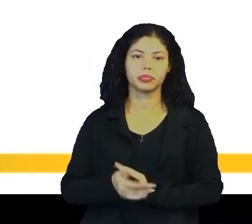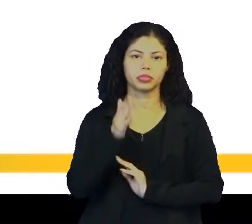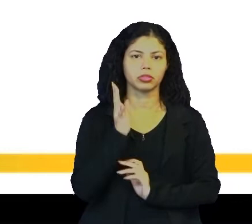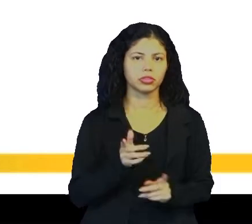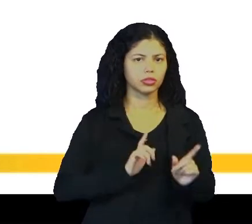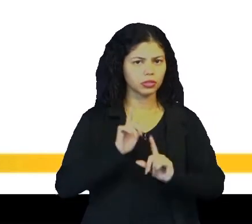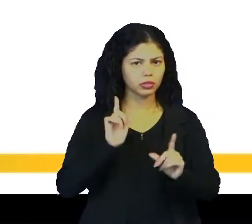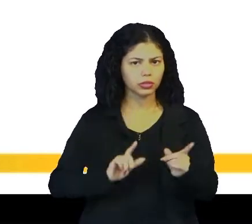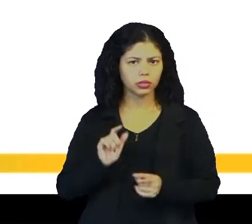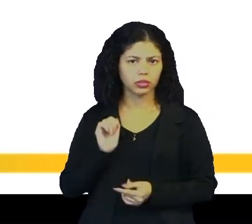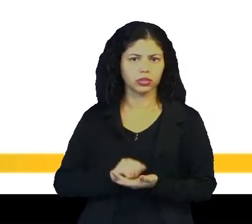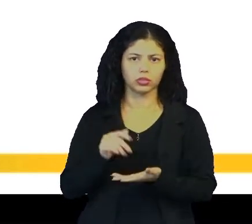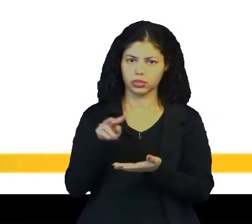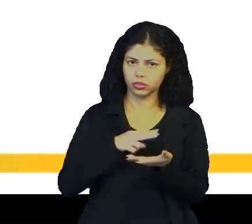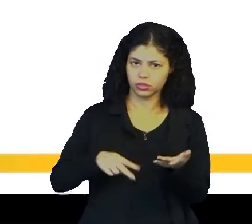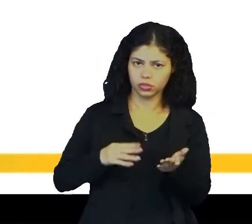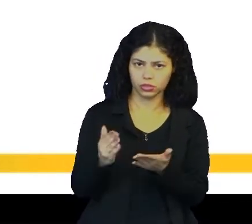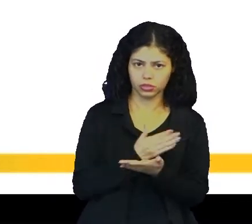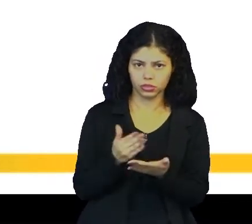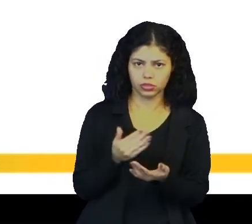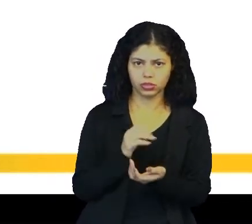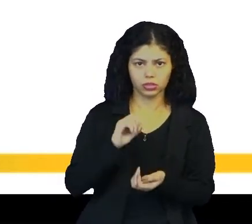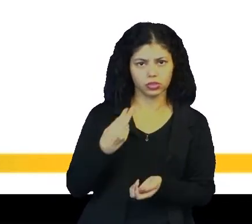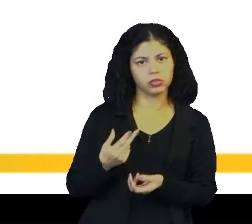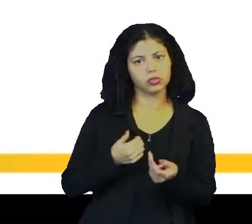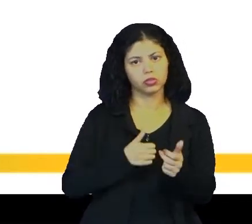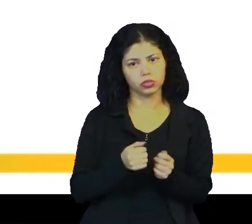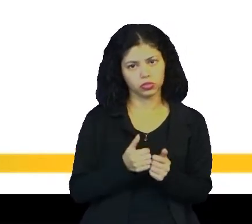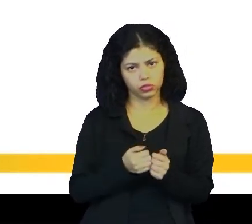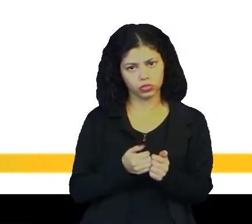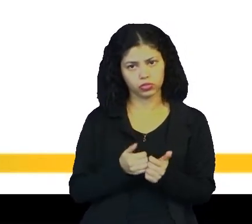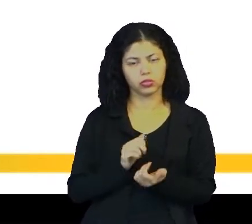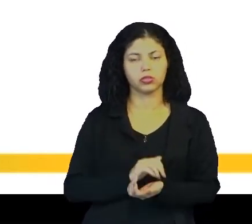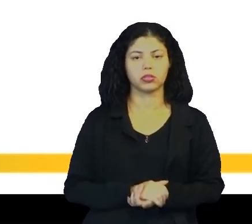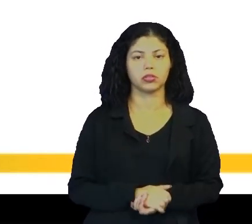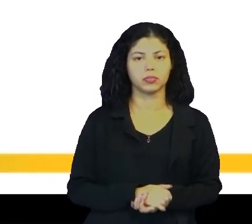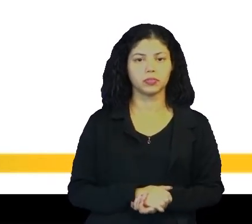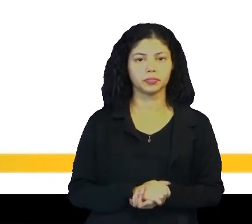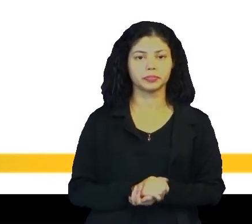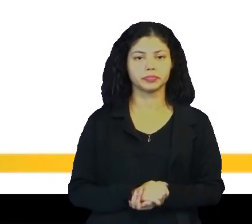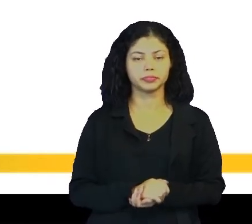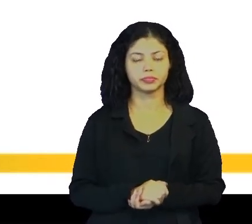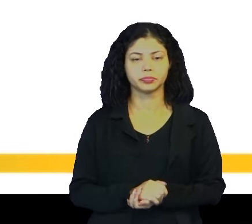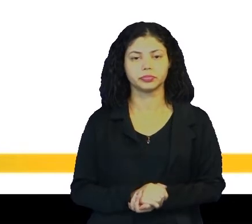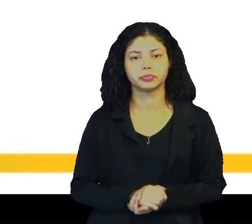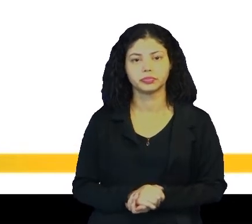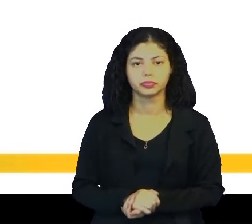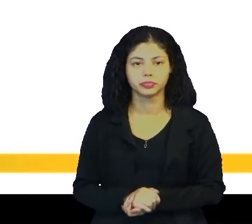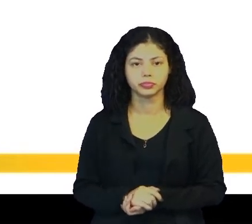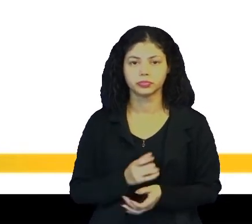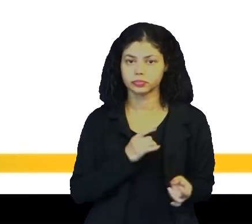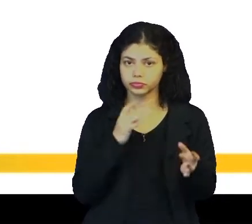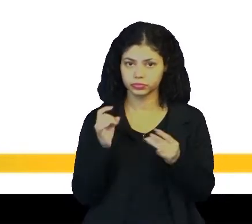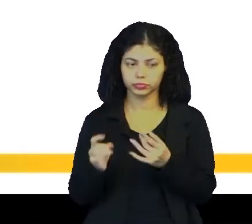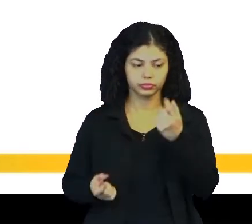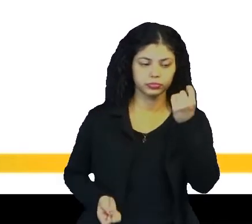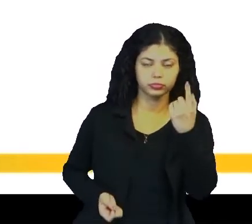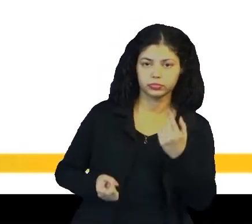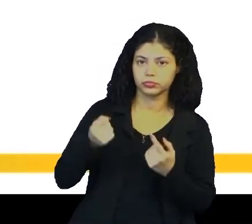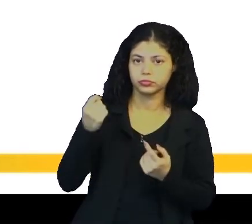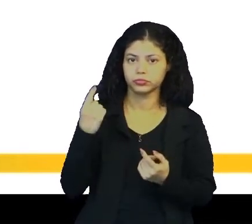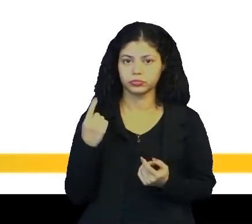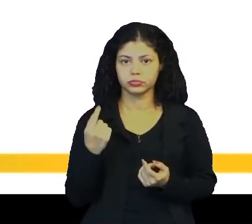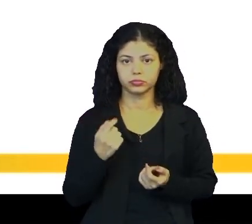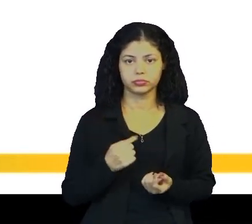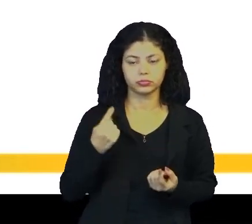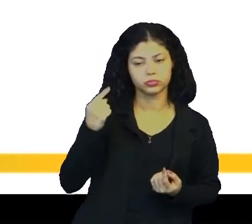já chega de televisão. Leiam um livro ou joguem um jogo, que indica ali alternância, no caso,